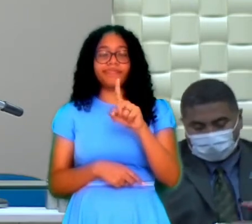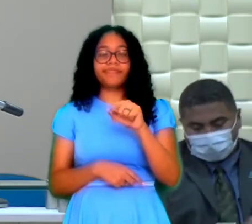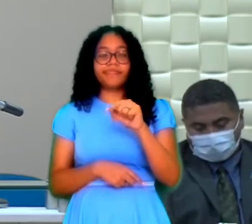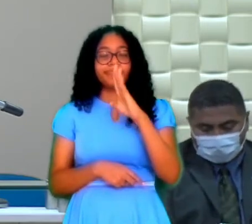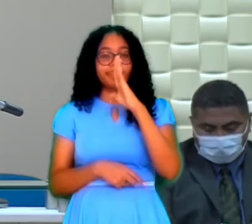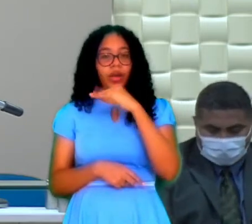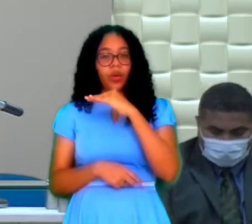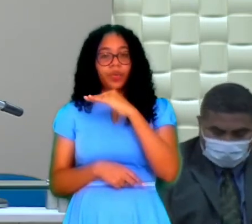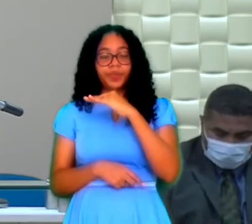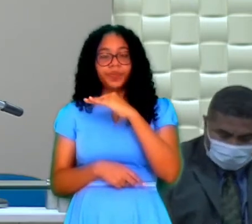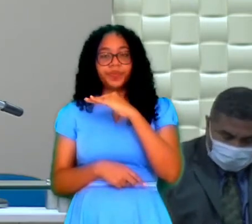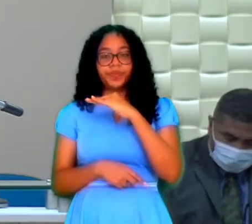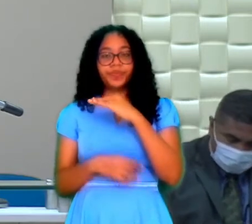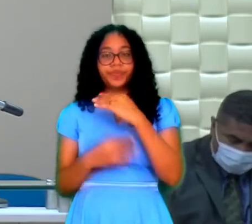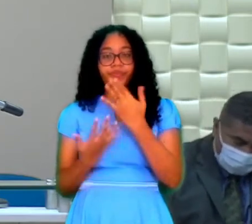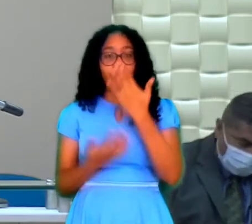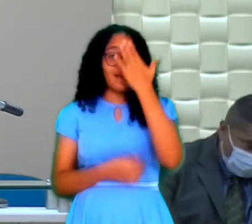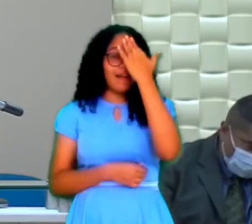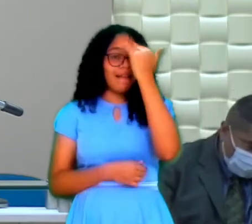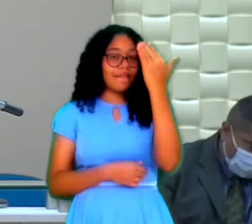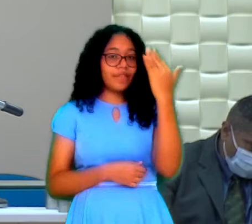E a fama desse povo